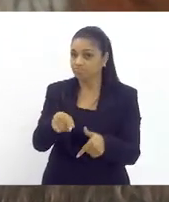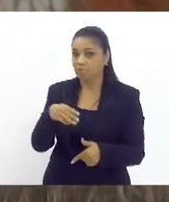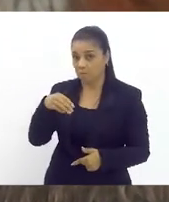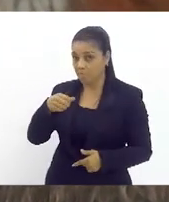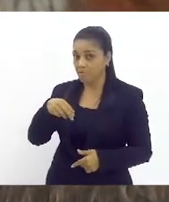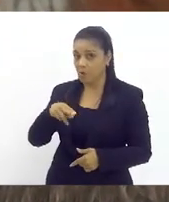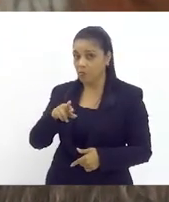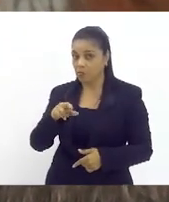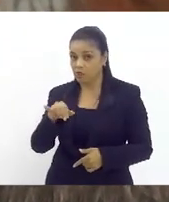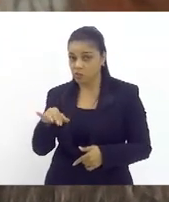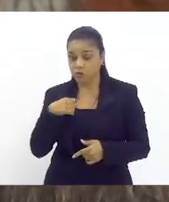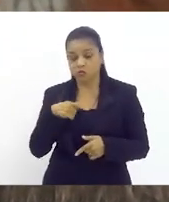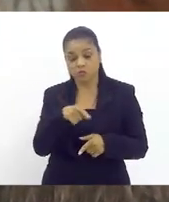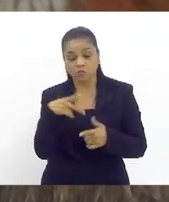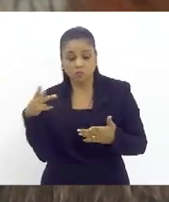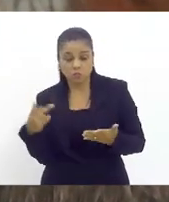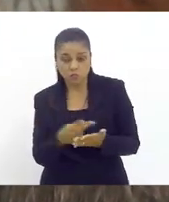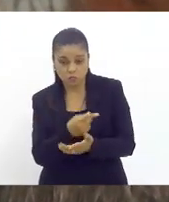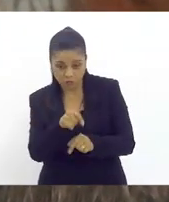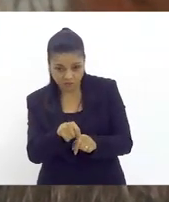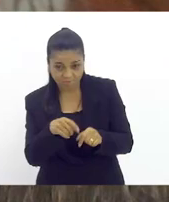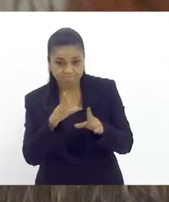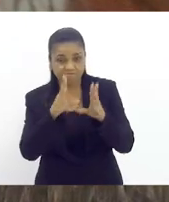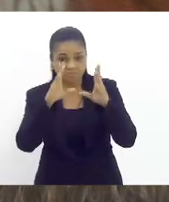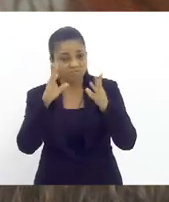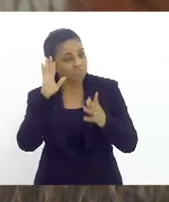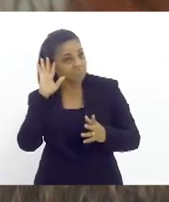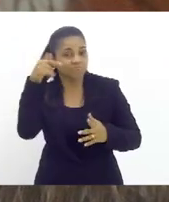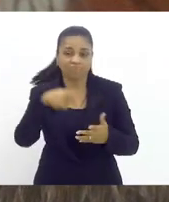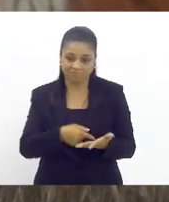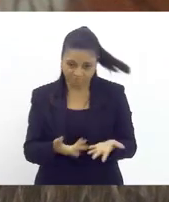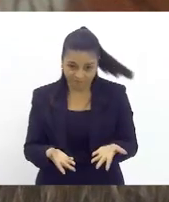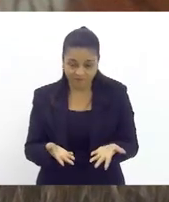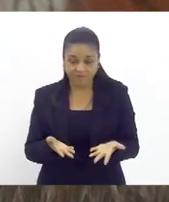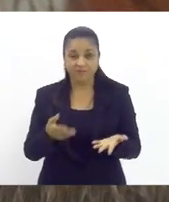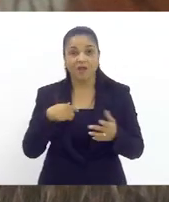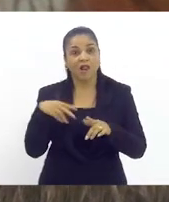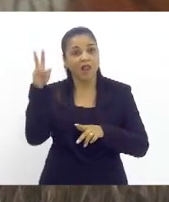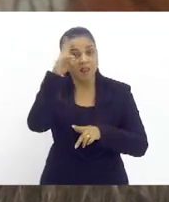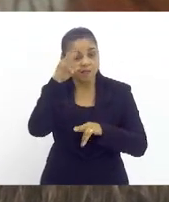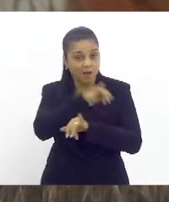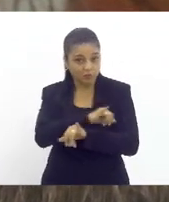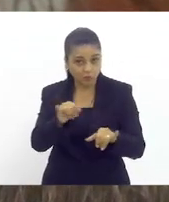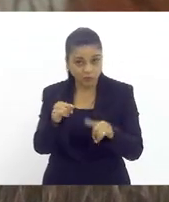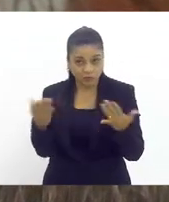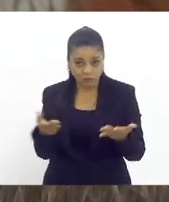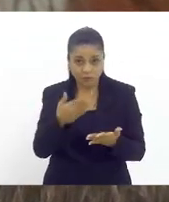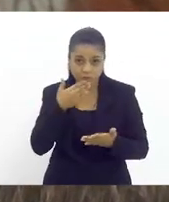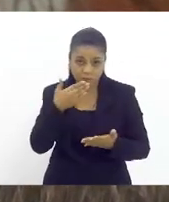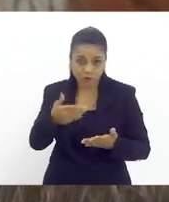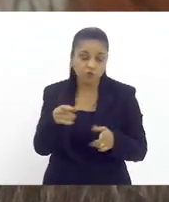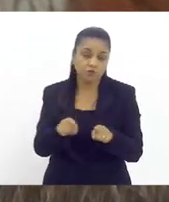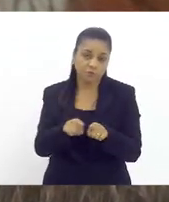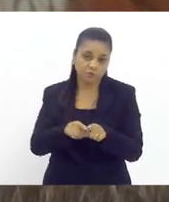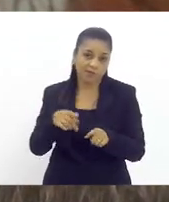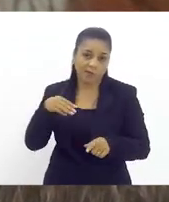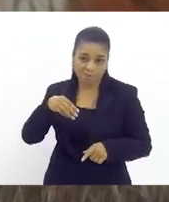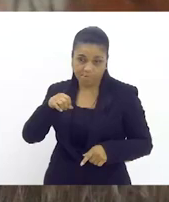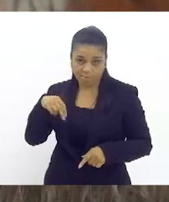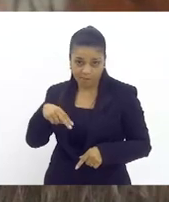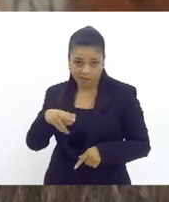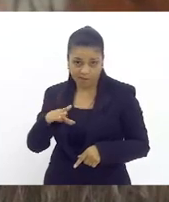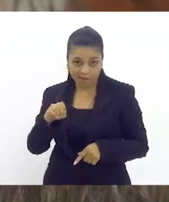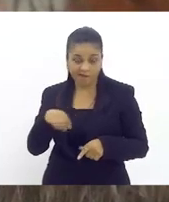fossem sanados uma outra questão é lembrar que a todos e particularmente queria fazer um pedido é um link para